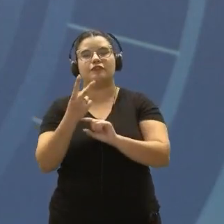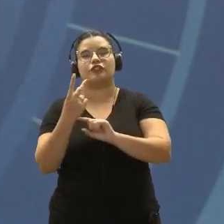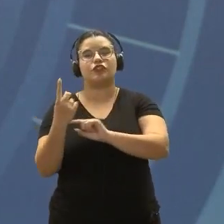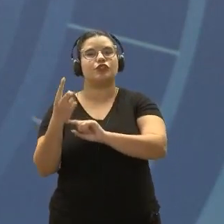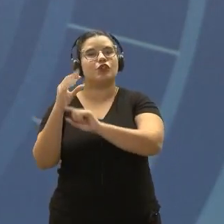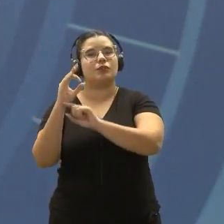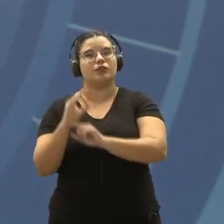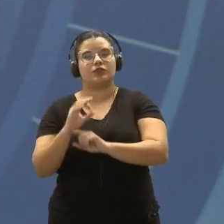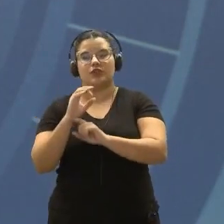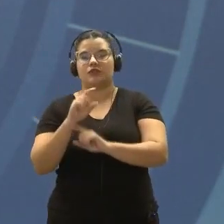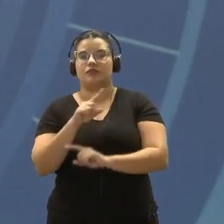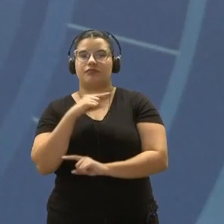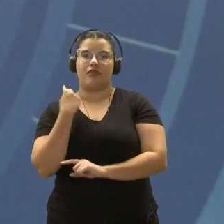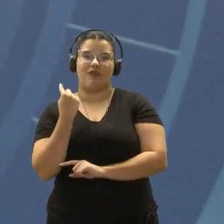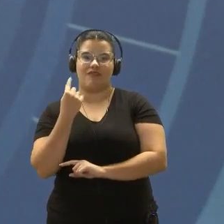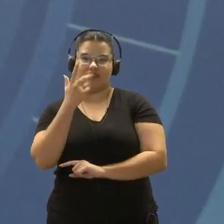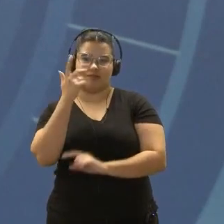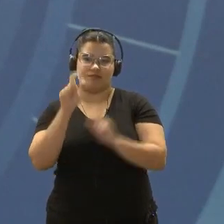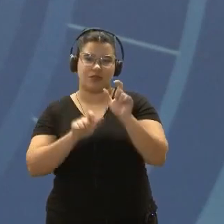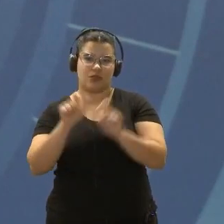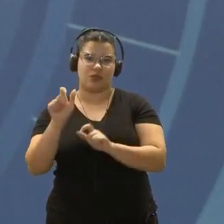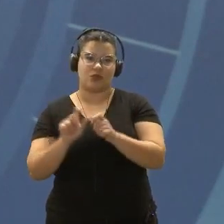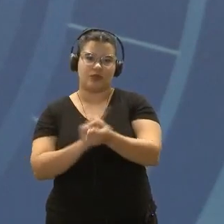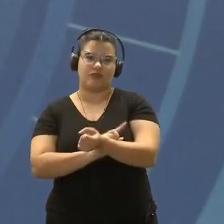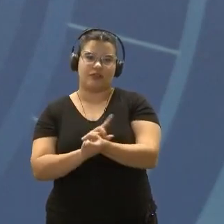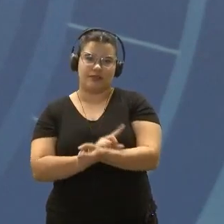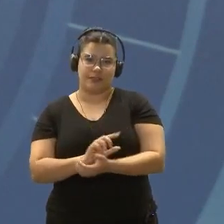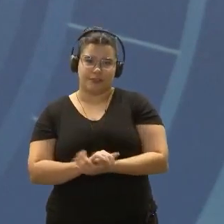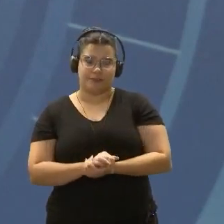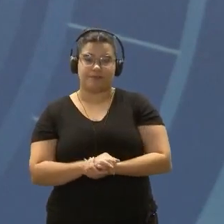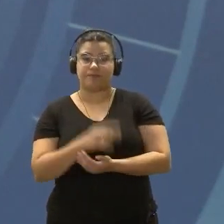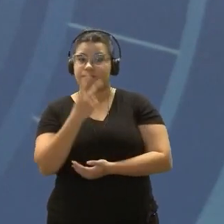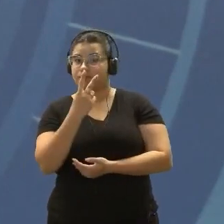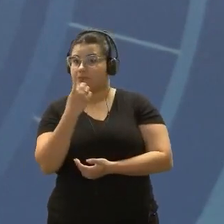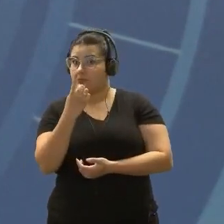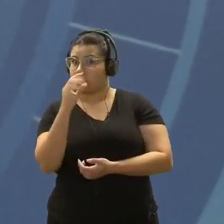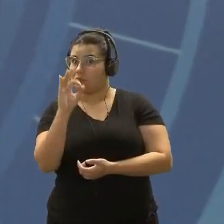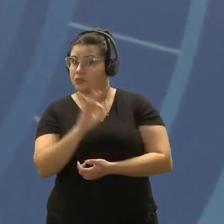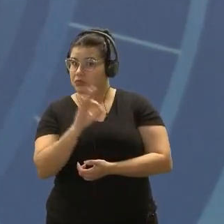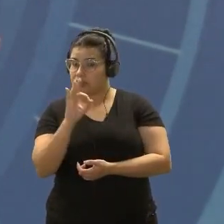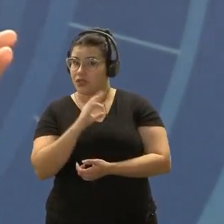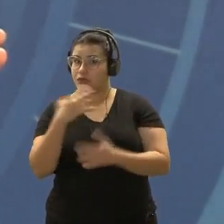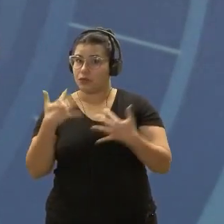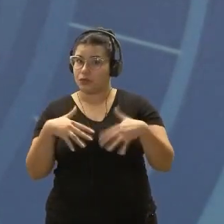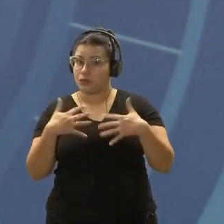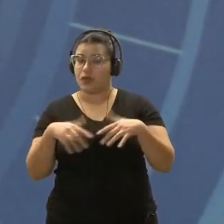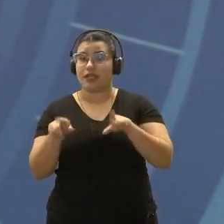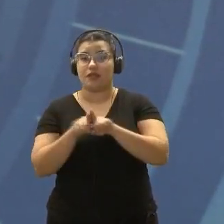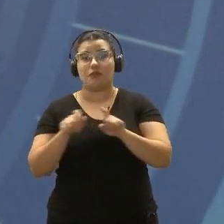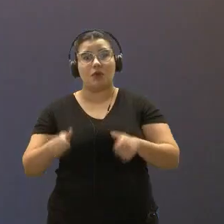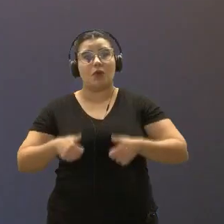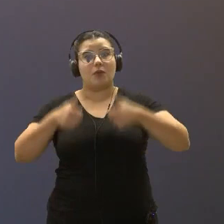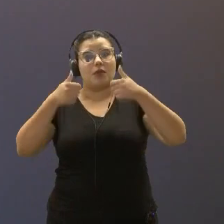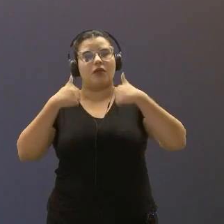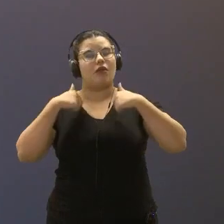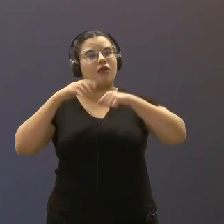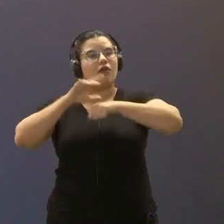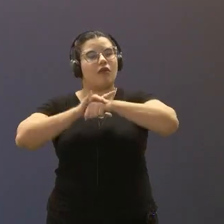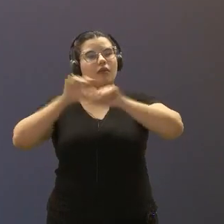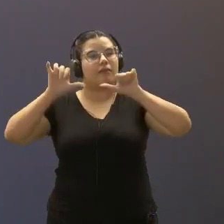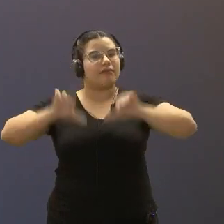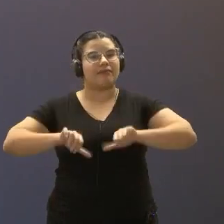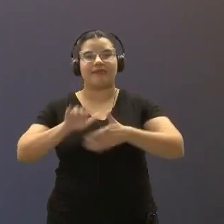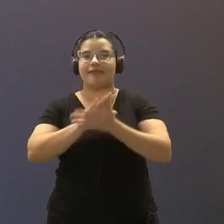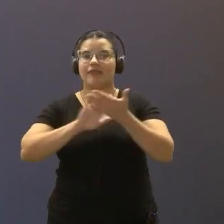21% o óbito de pacientes com diabetes. 21%. Sem contar a melhora das complicações. O paciente